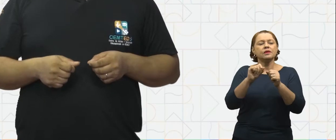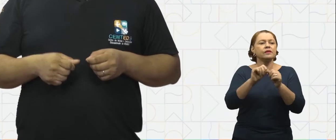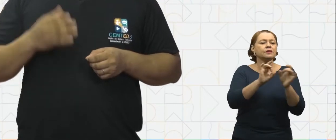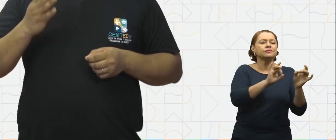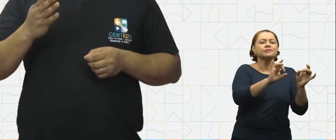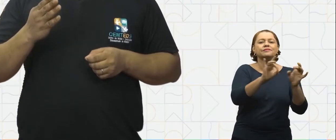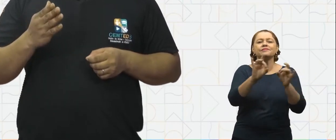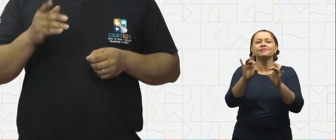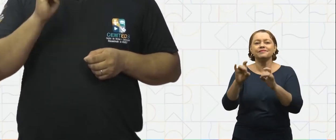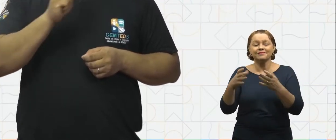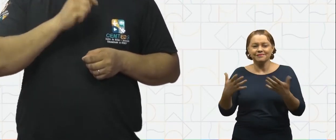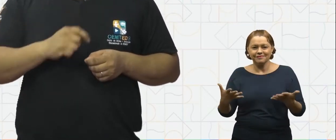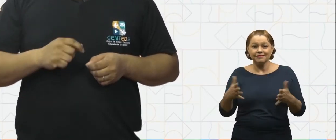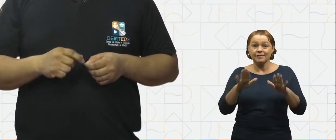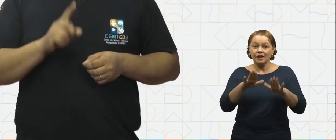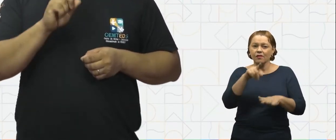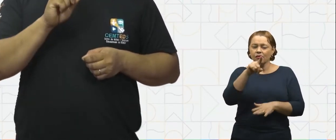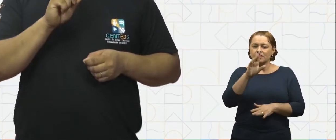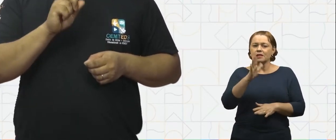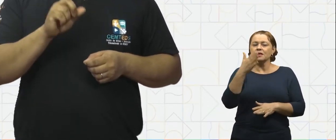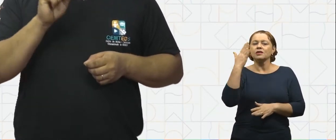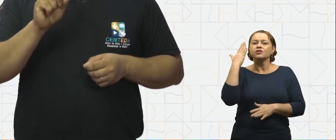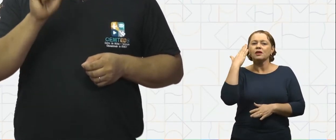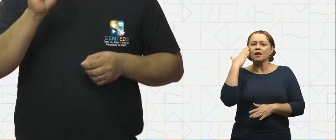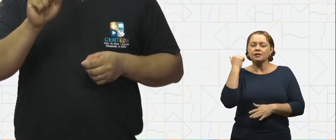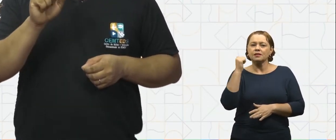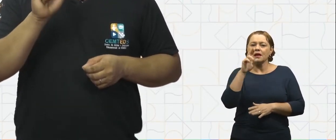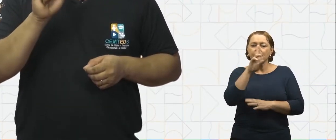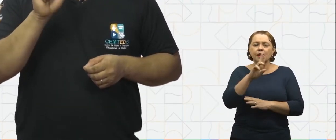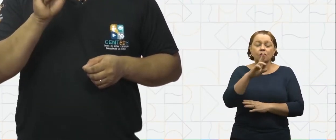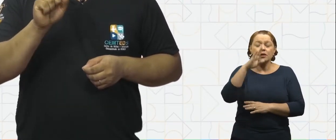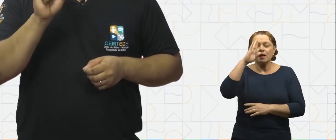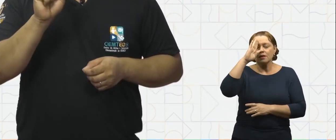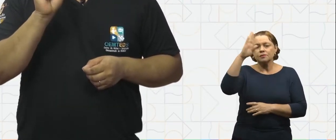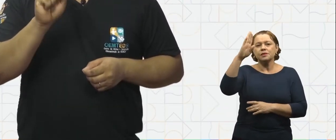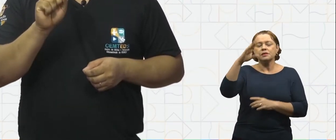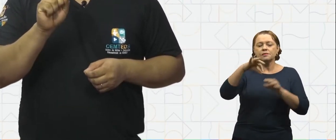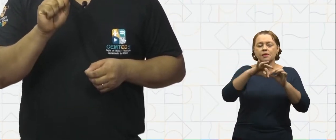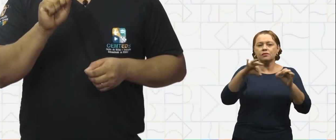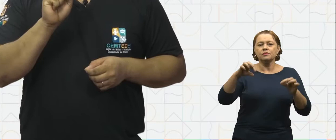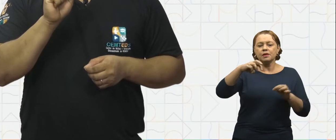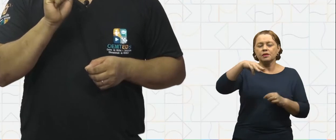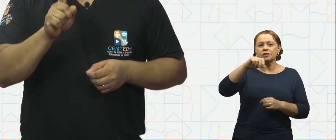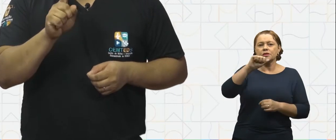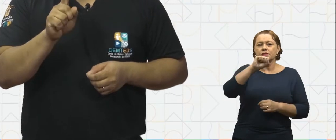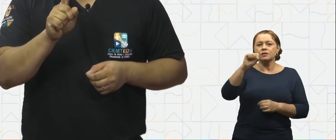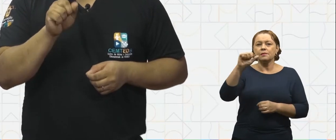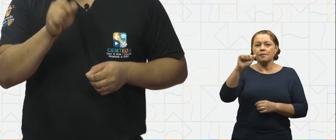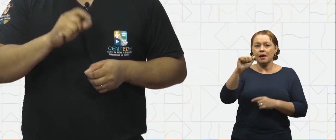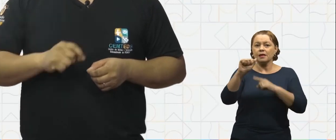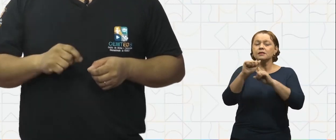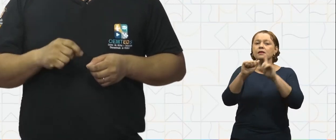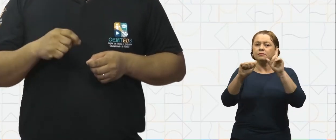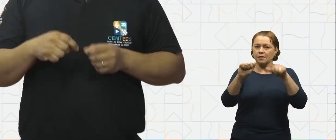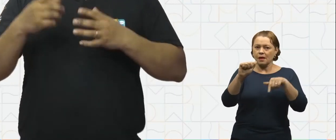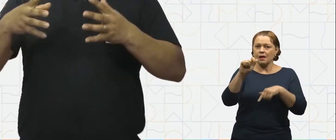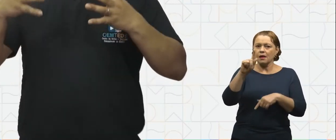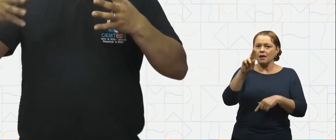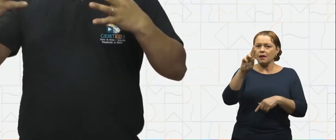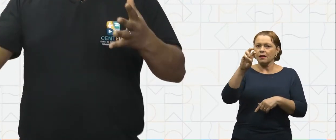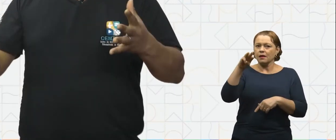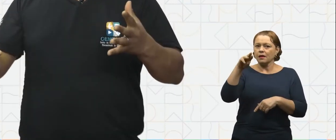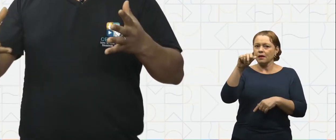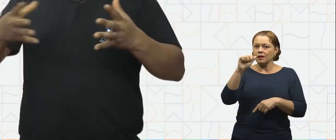vendas. Sendo assim, você já sabe, a unidade principal de medidas de massa é o grama. Porém, a